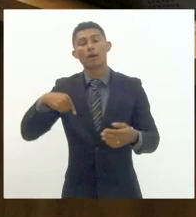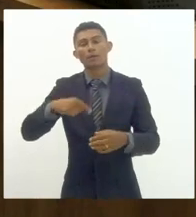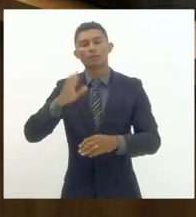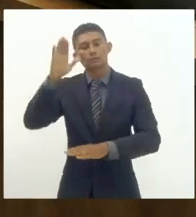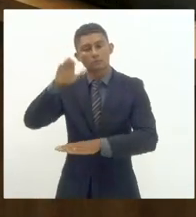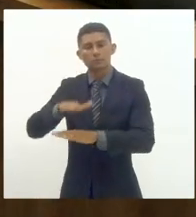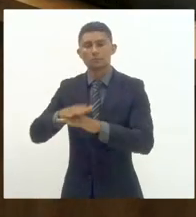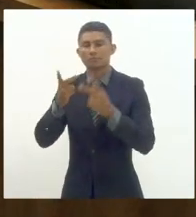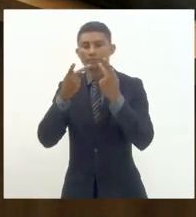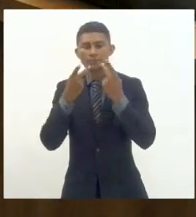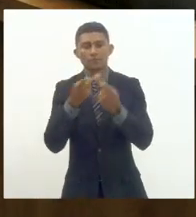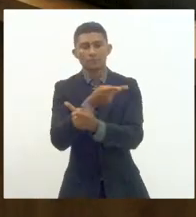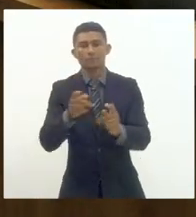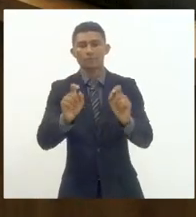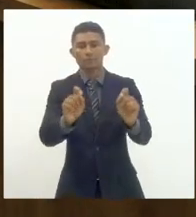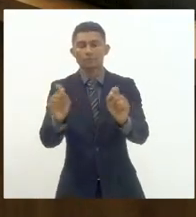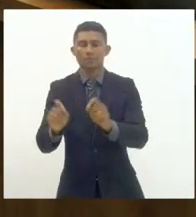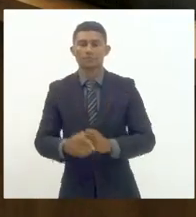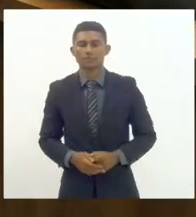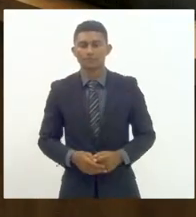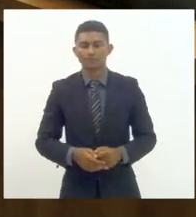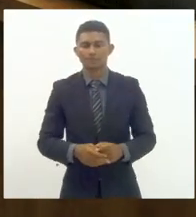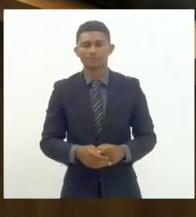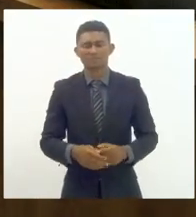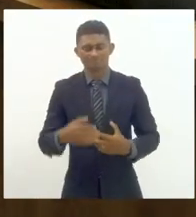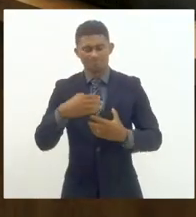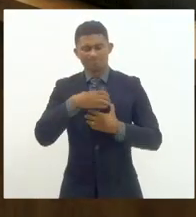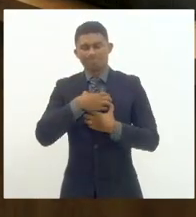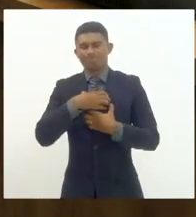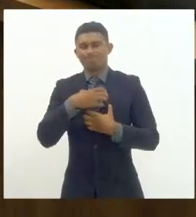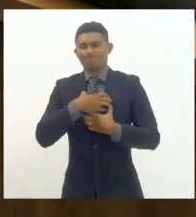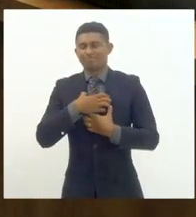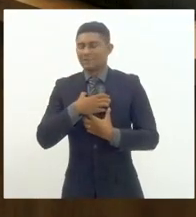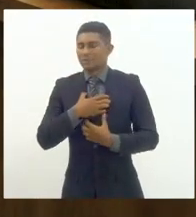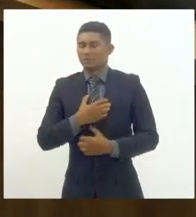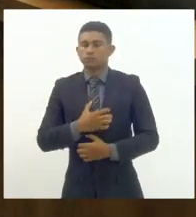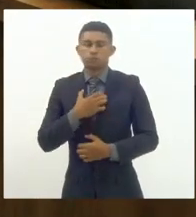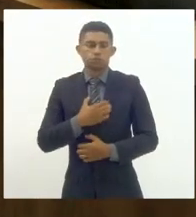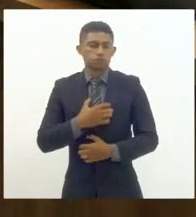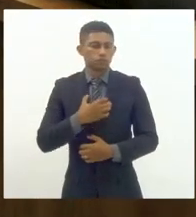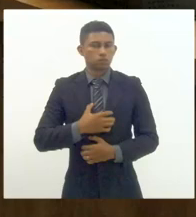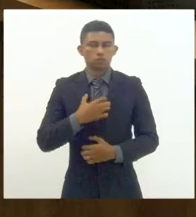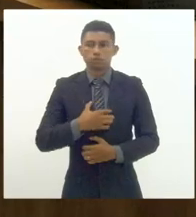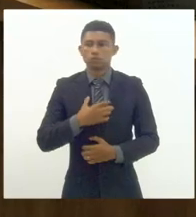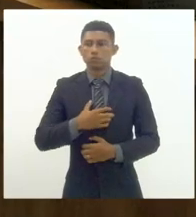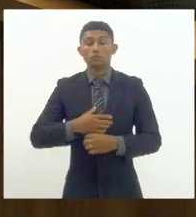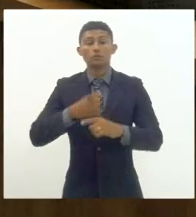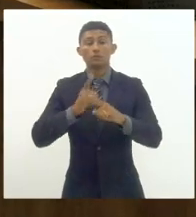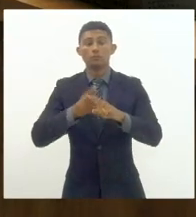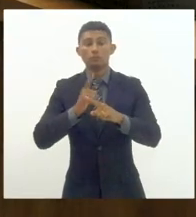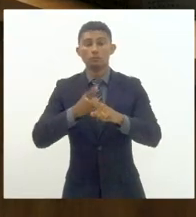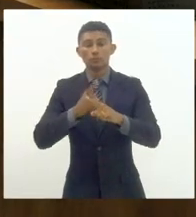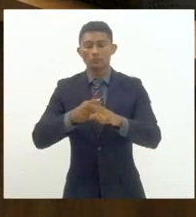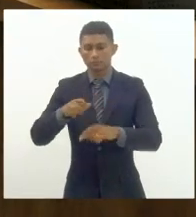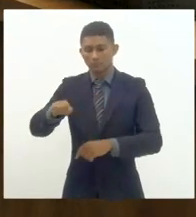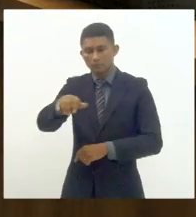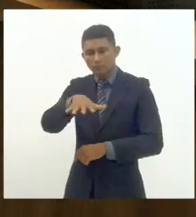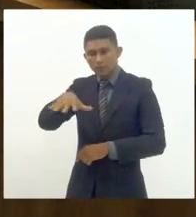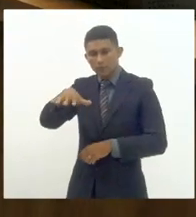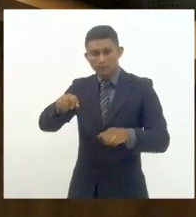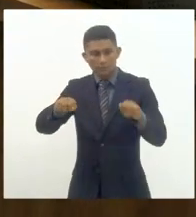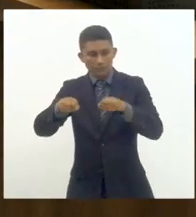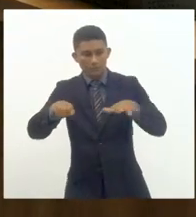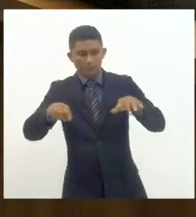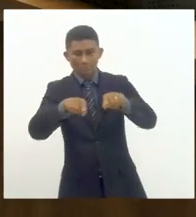tarde vem trazer a indignação das categorias que não foram